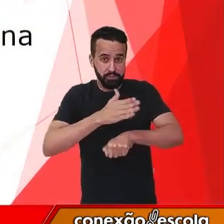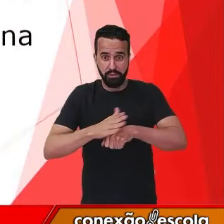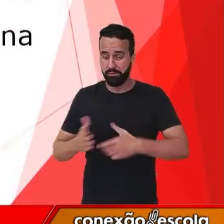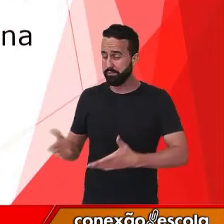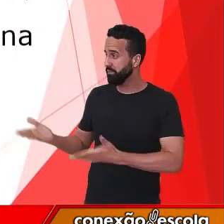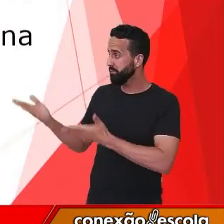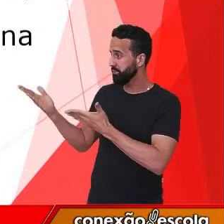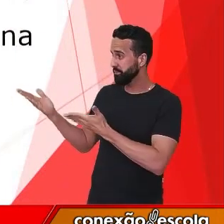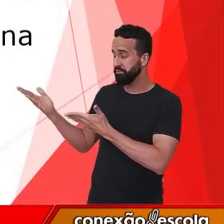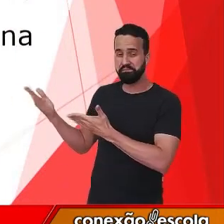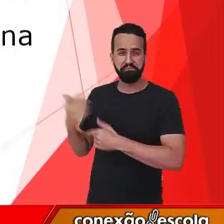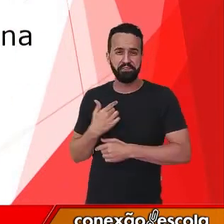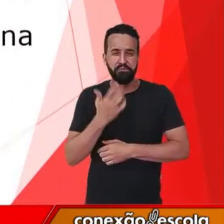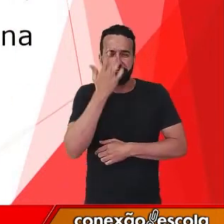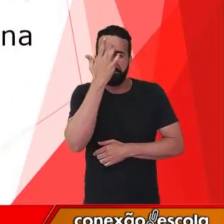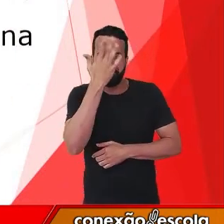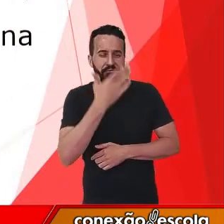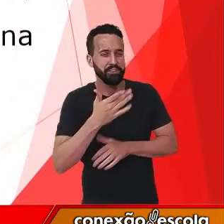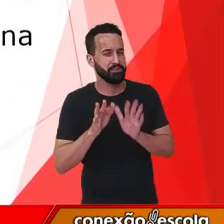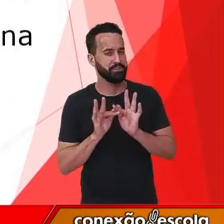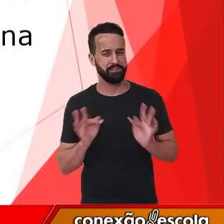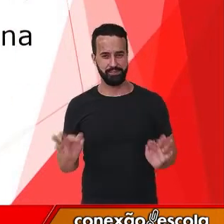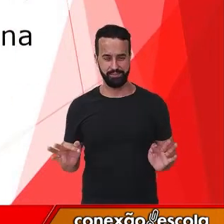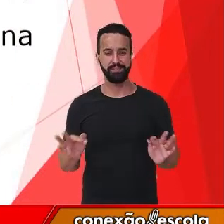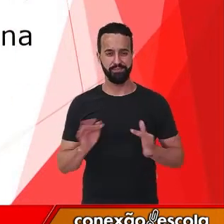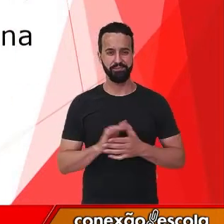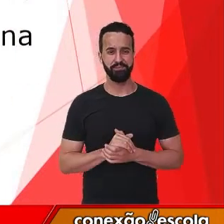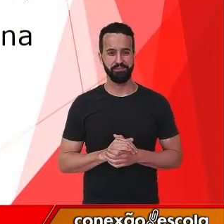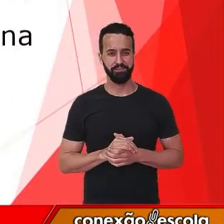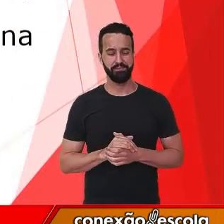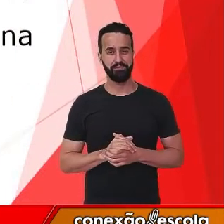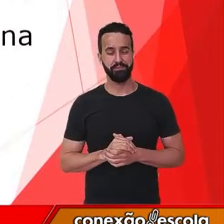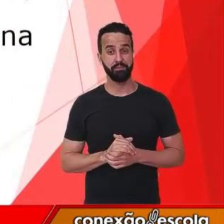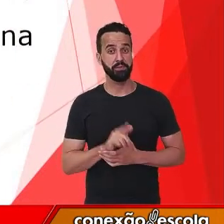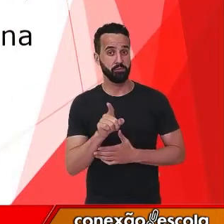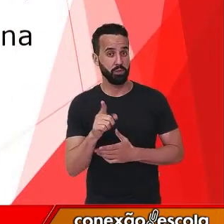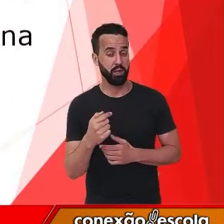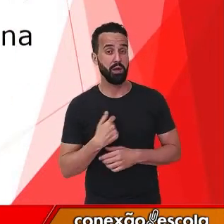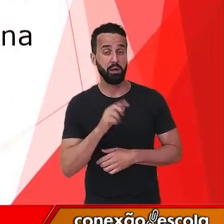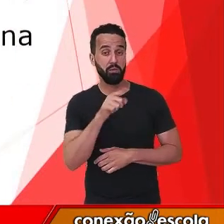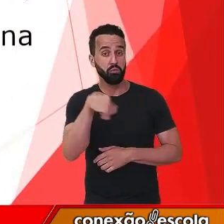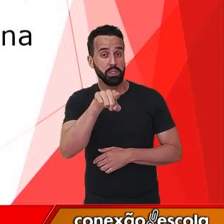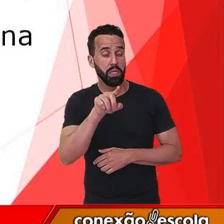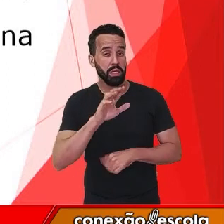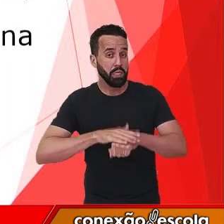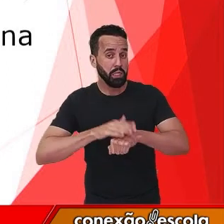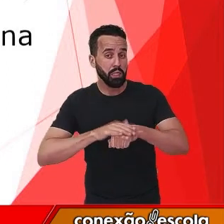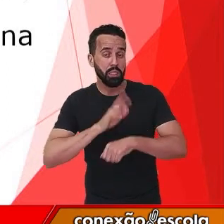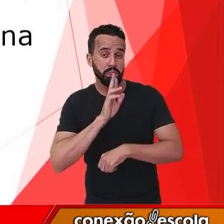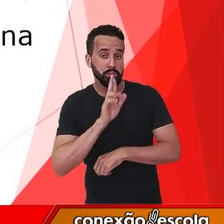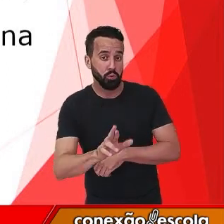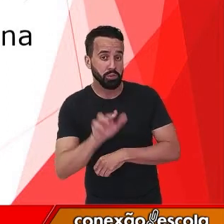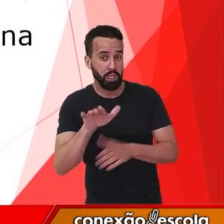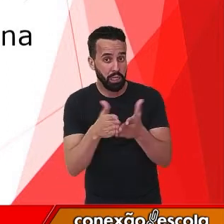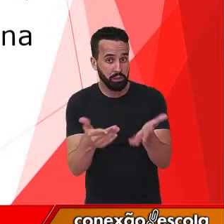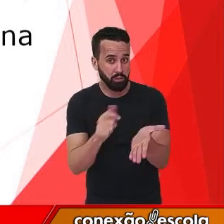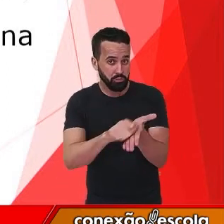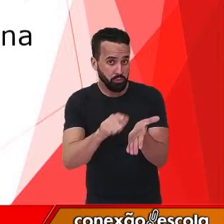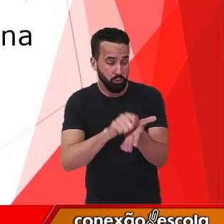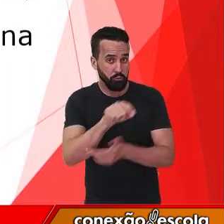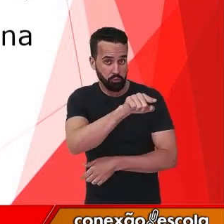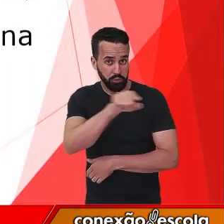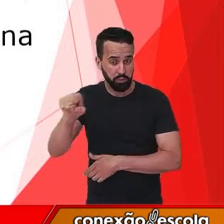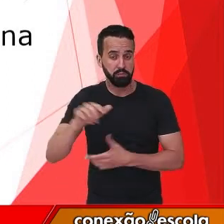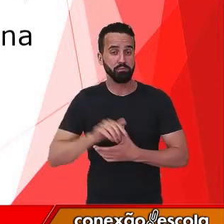cresce aí para vocês e é muito simples Olha só eu preciso que vocês respondam isso no caderninho de